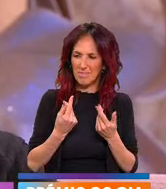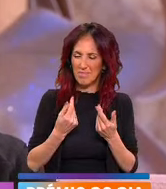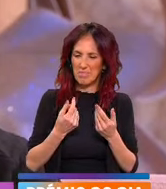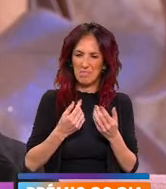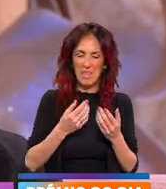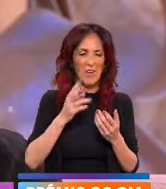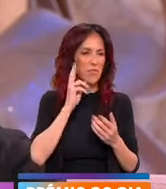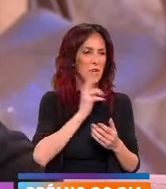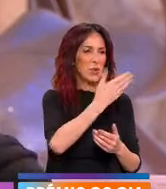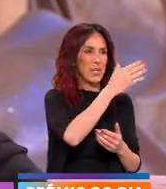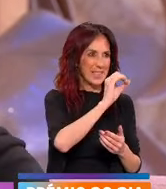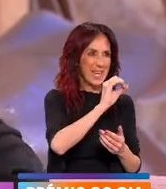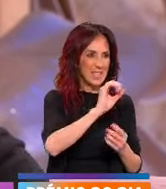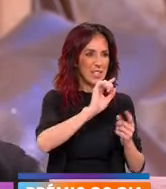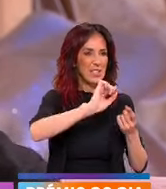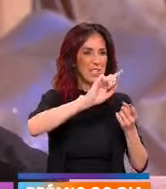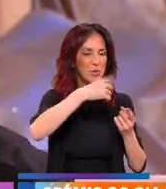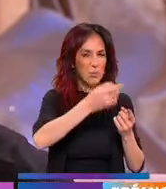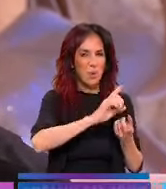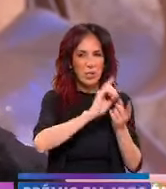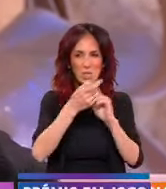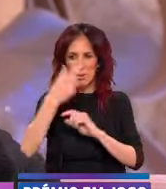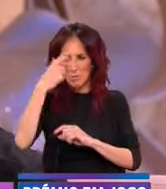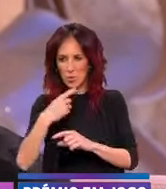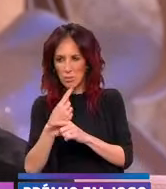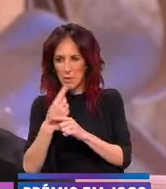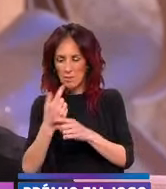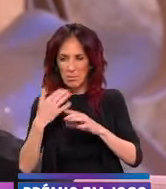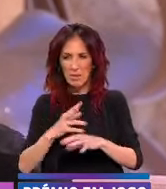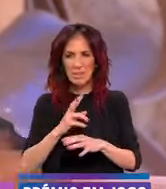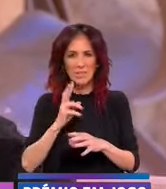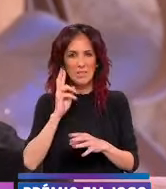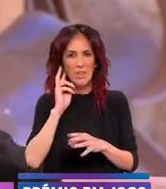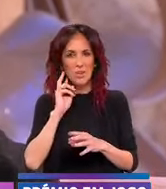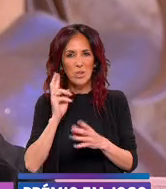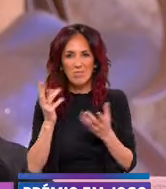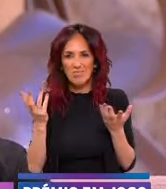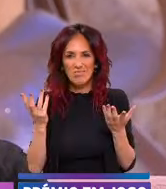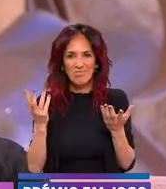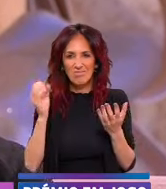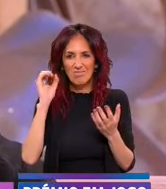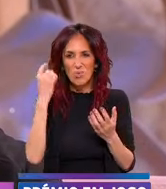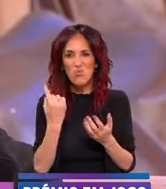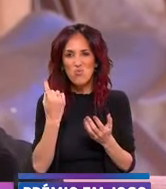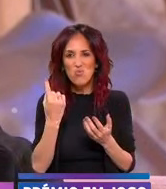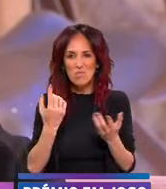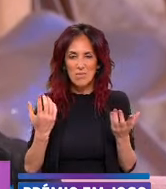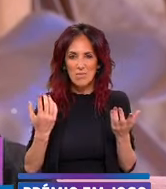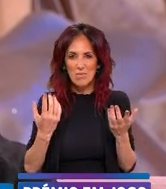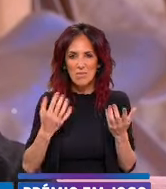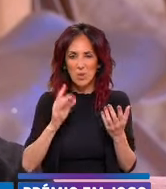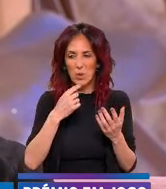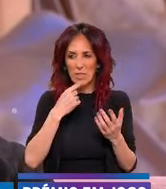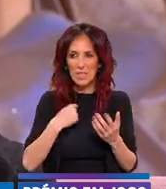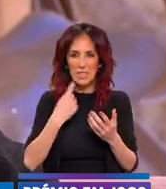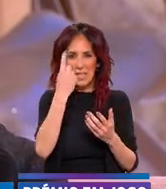vale 10 e depois olham para ti e tu és exatamente a mesma pessoa mas olham para ti e agora és um um percebes Ou seja quando dizem